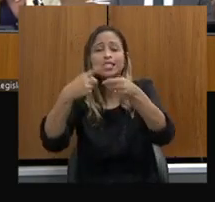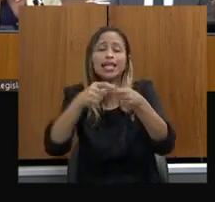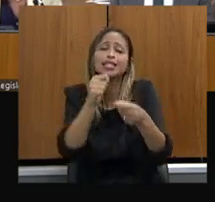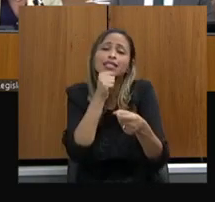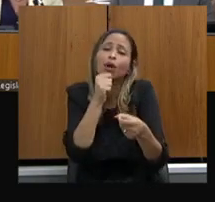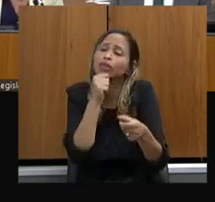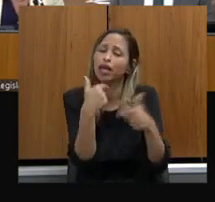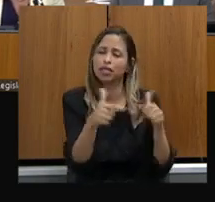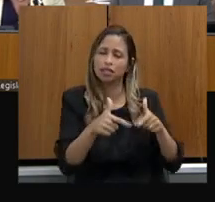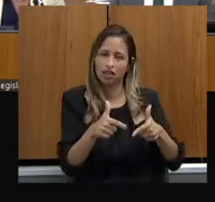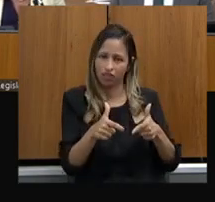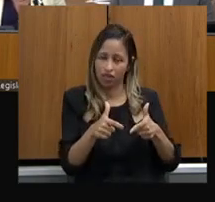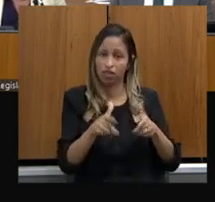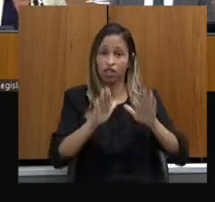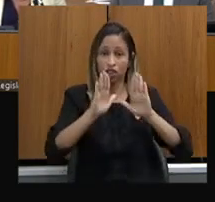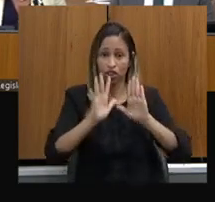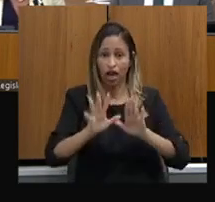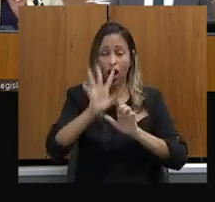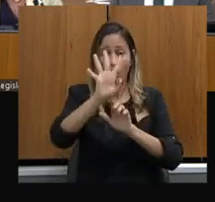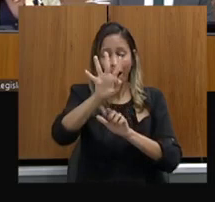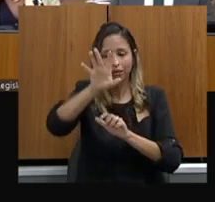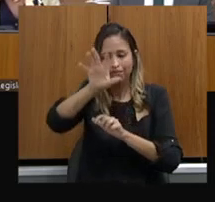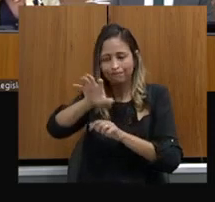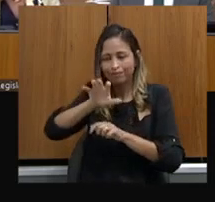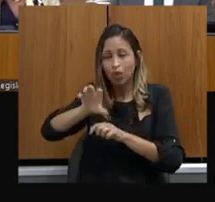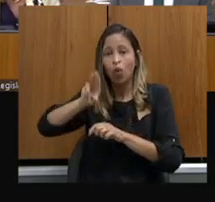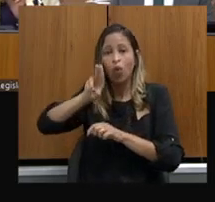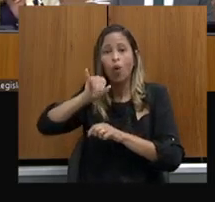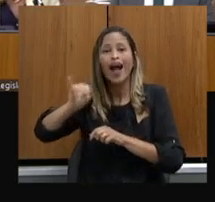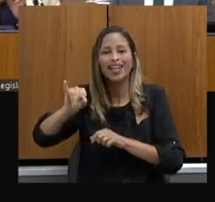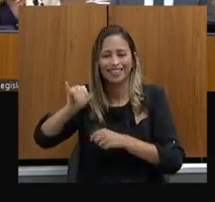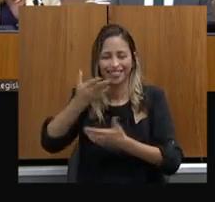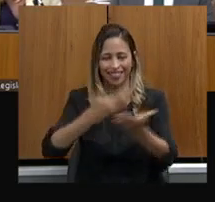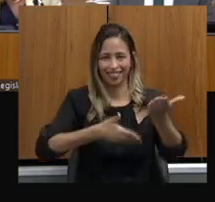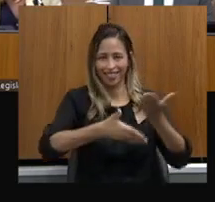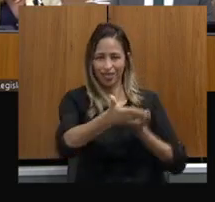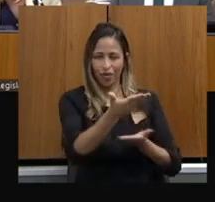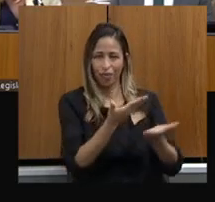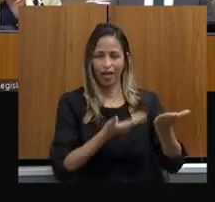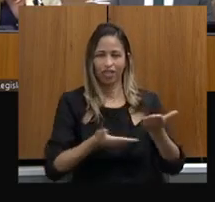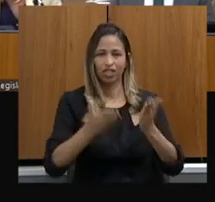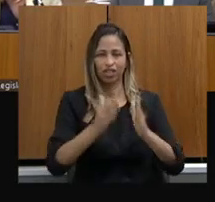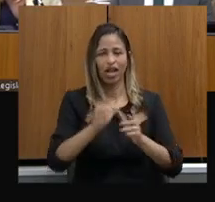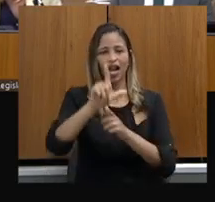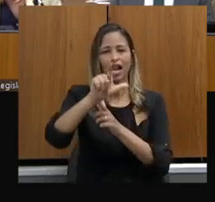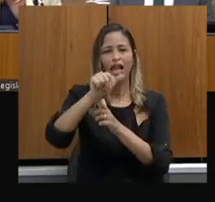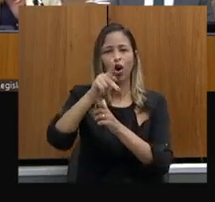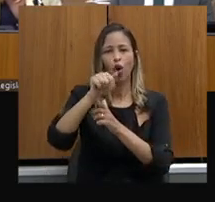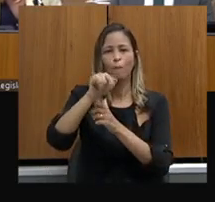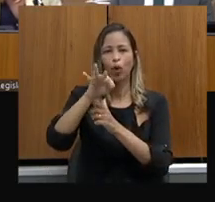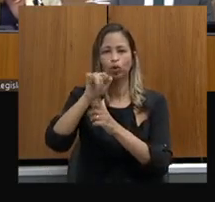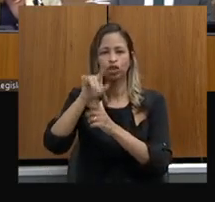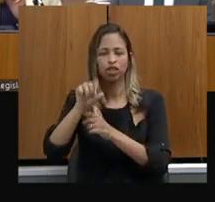tinham esse serviços já são quatro unidades do UAI compartilha então nós temos Leopoldina e Itajubá Três Corações